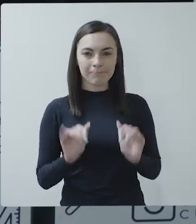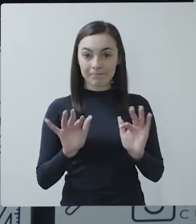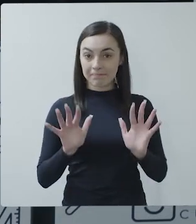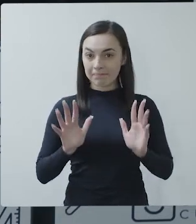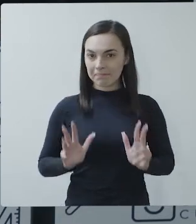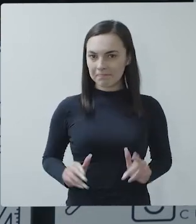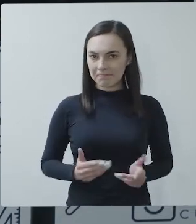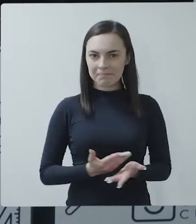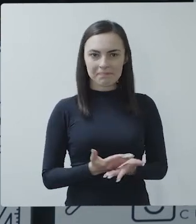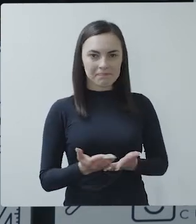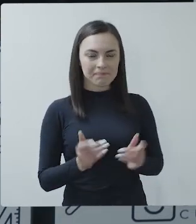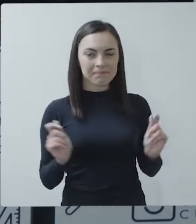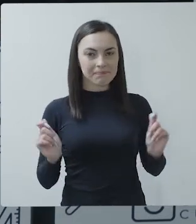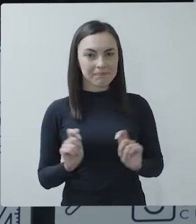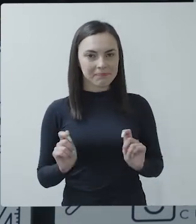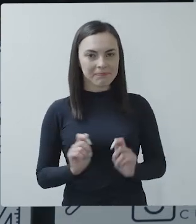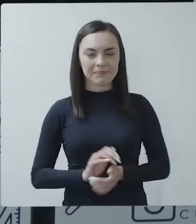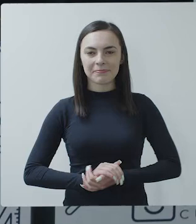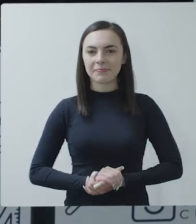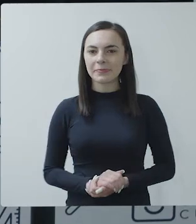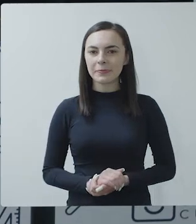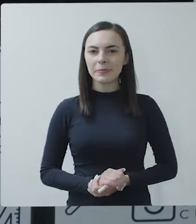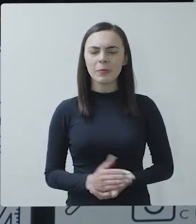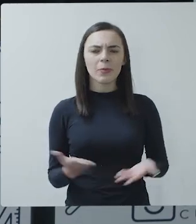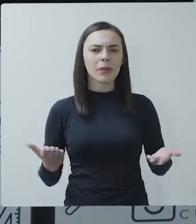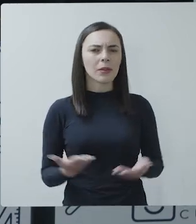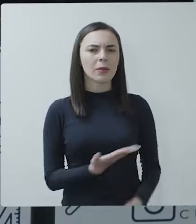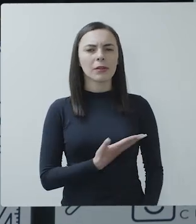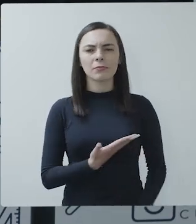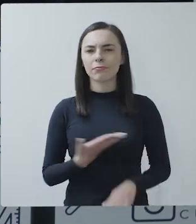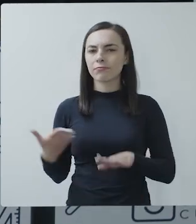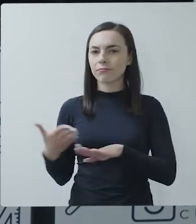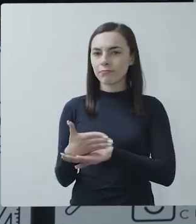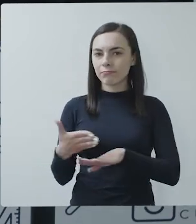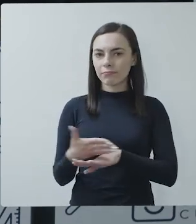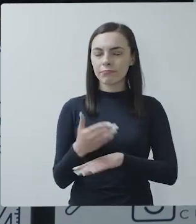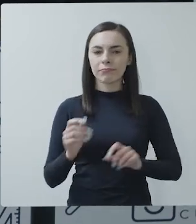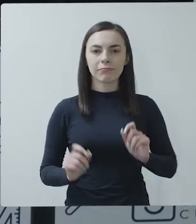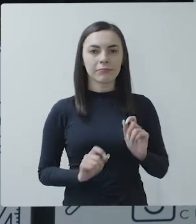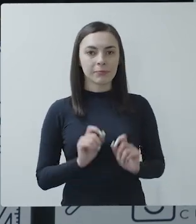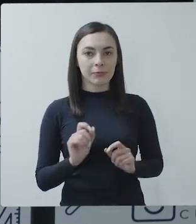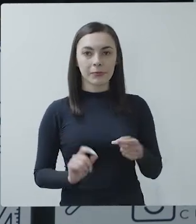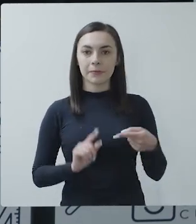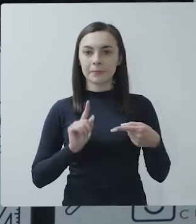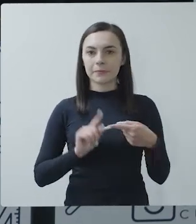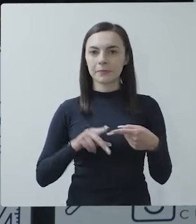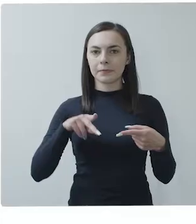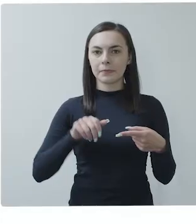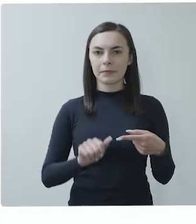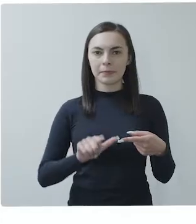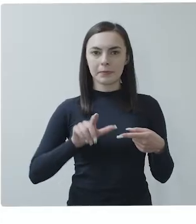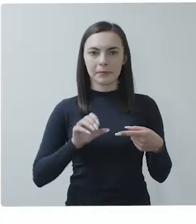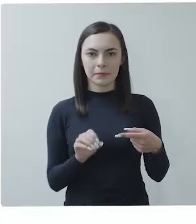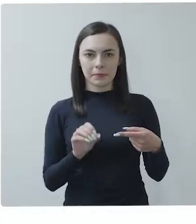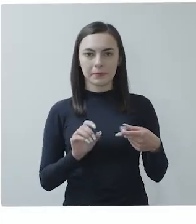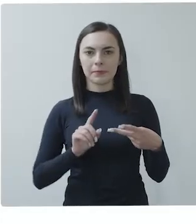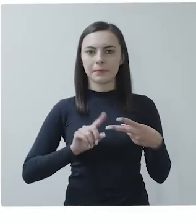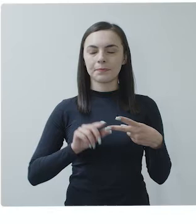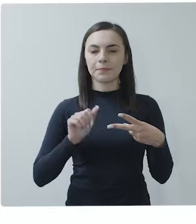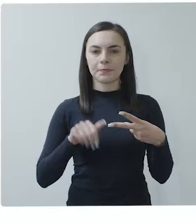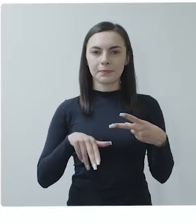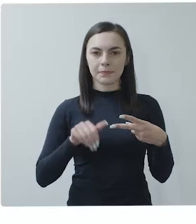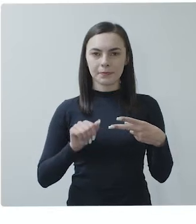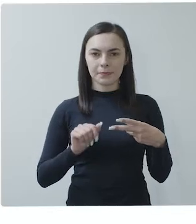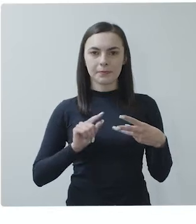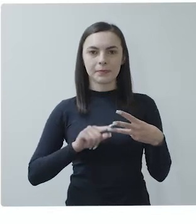começar então. Os amigos que irão participar com a gente hoje vai ser o Paulo, a